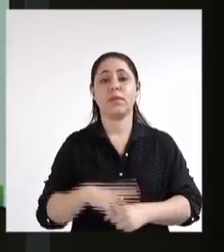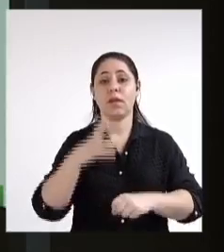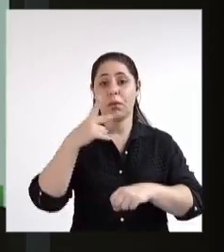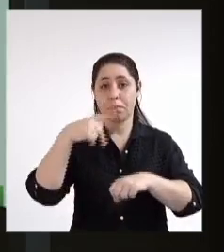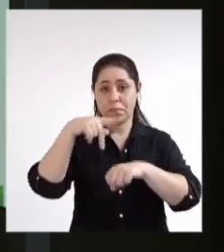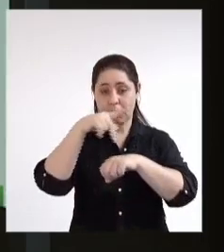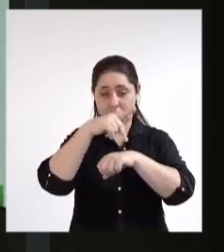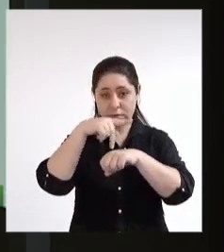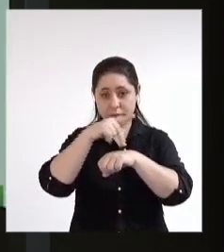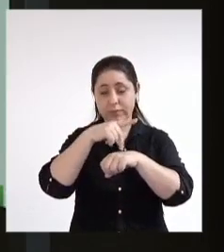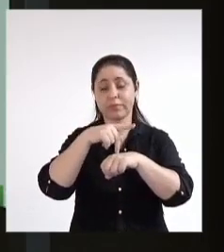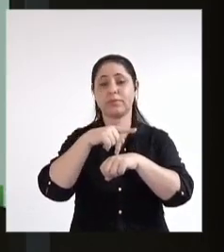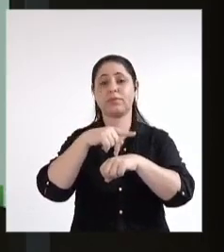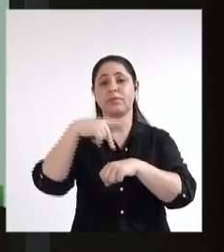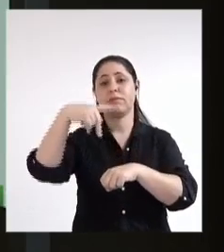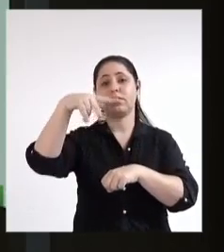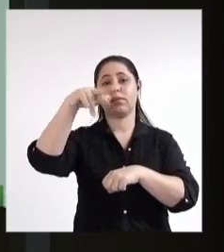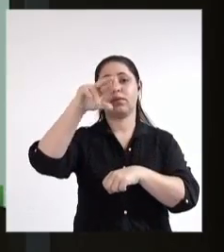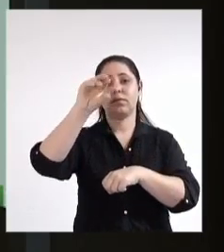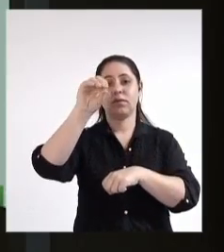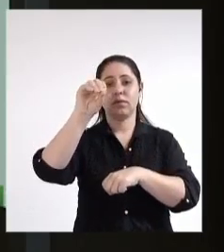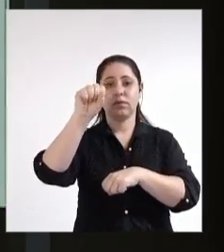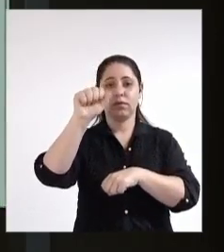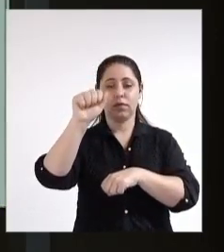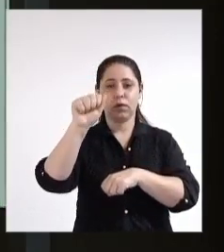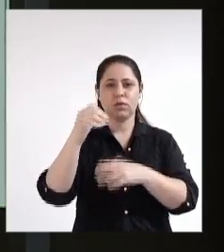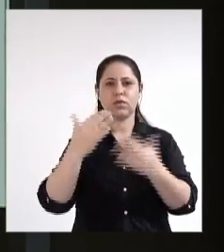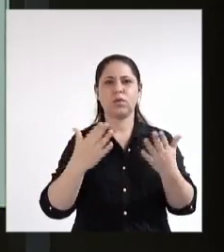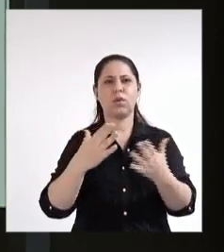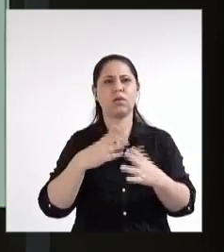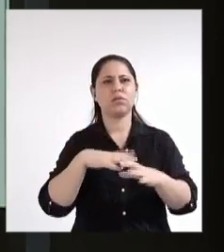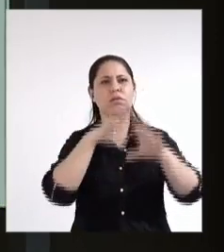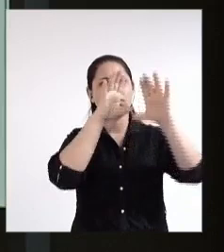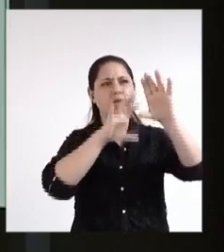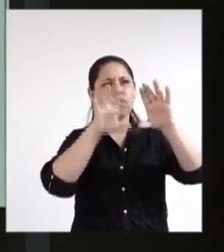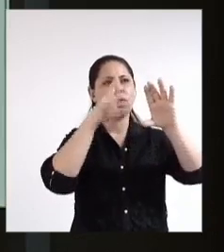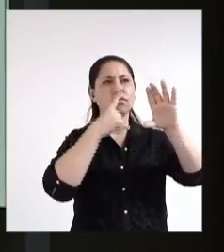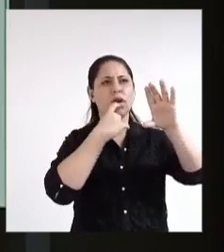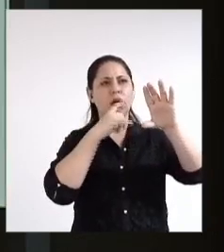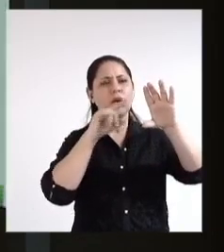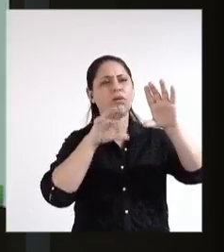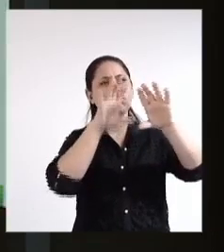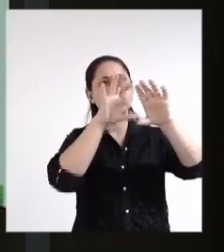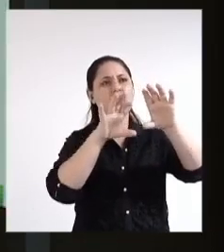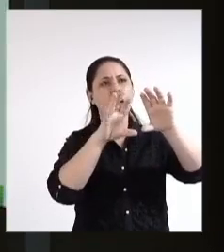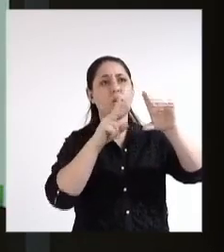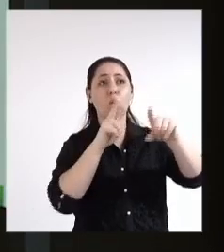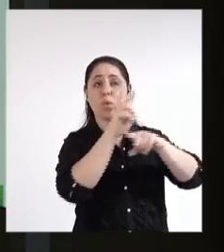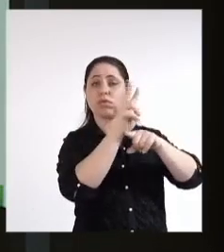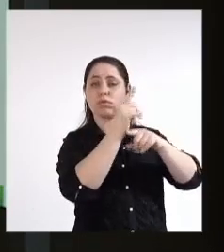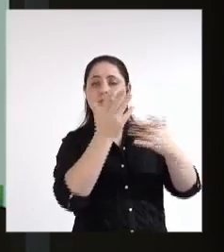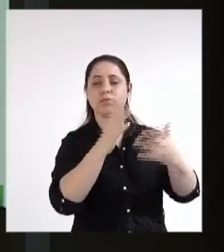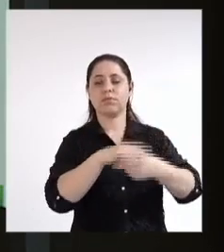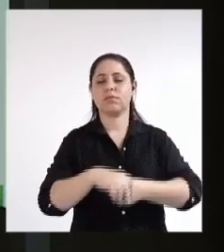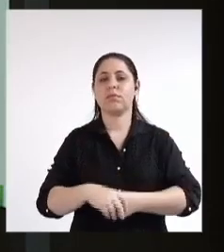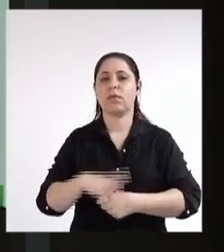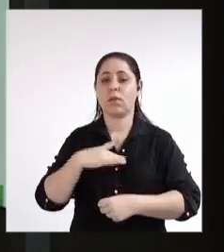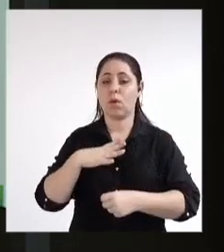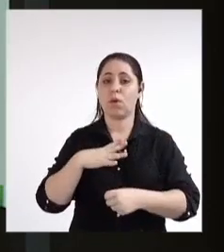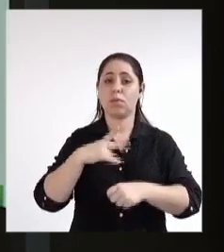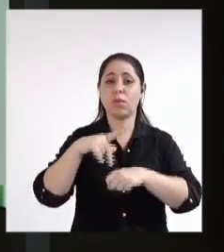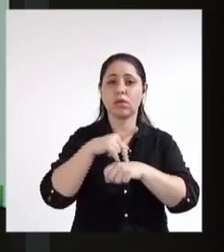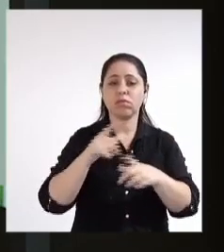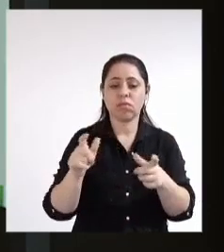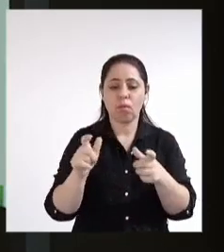prosa tá que foi vermelha o crescimento é isso aí é para estadual do prosa que uma é o